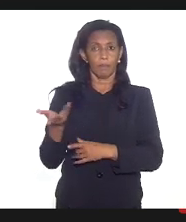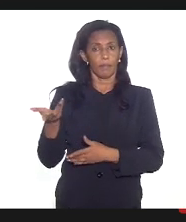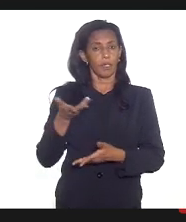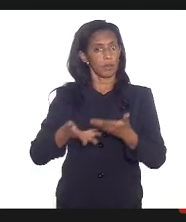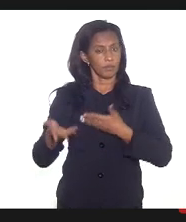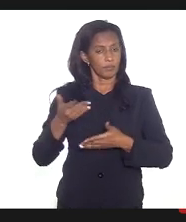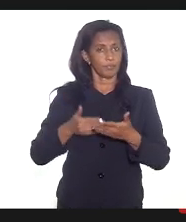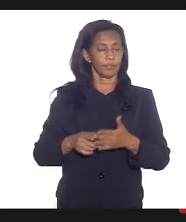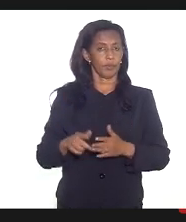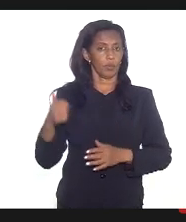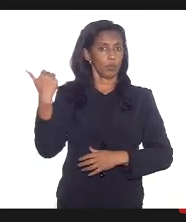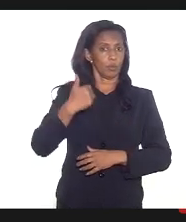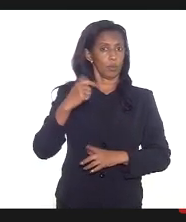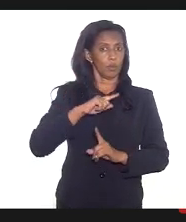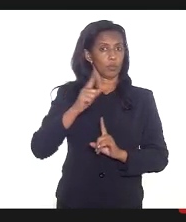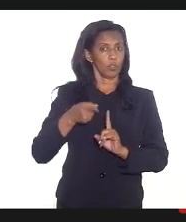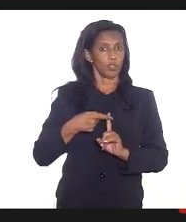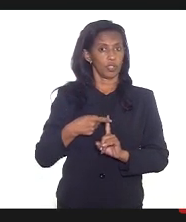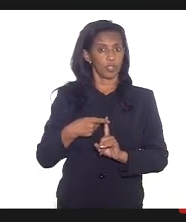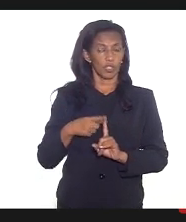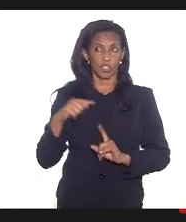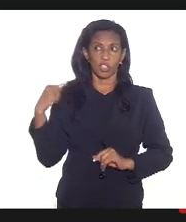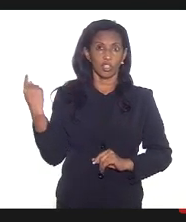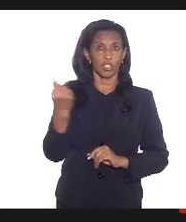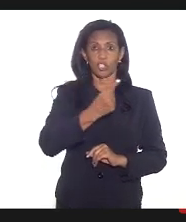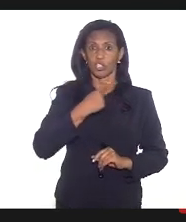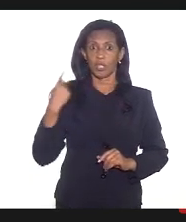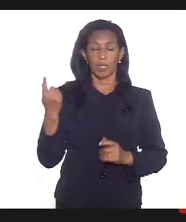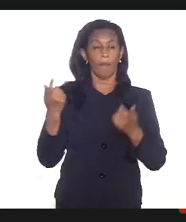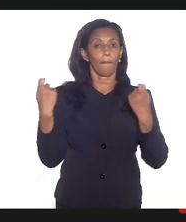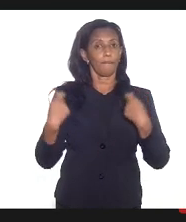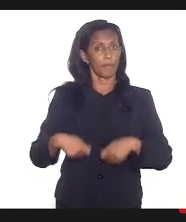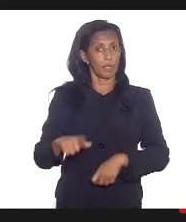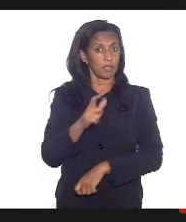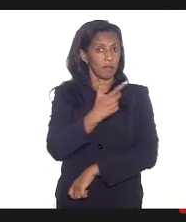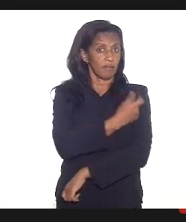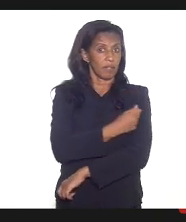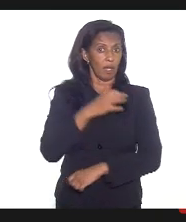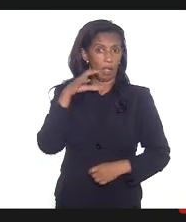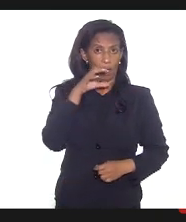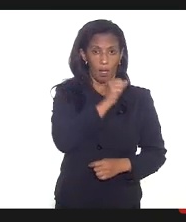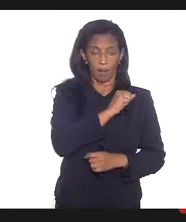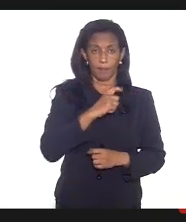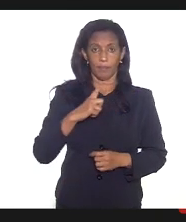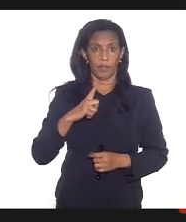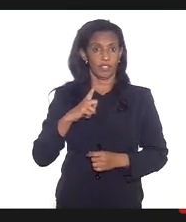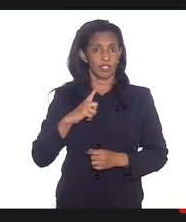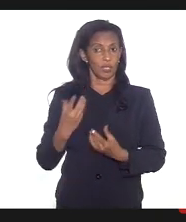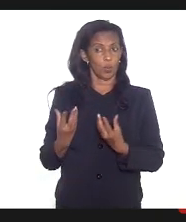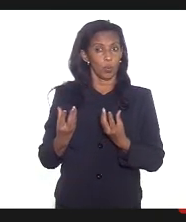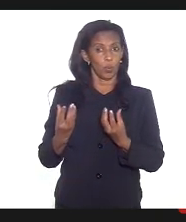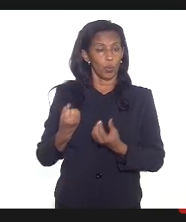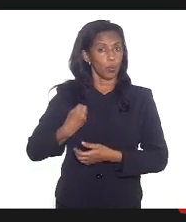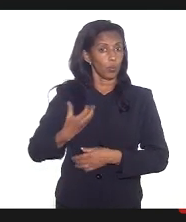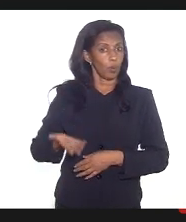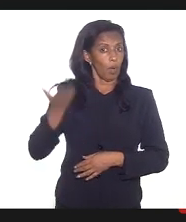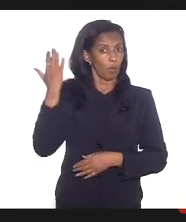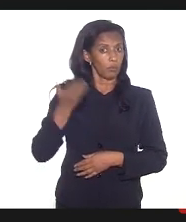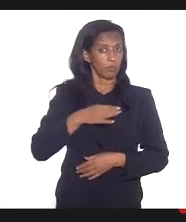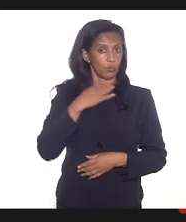participar número um gestantes em geral precisam se vacinar logo nós temos uma mortalidade materna